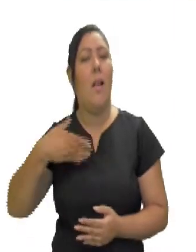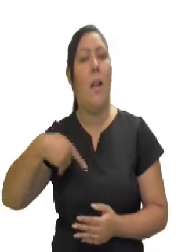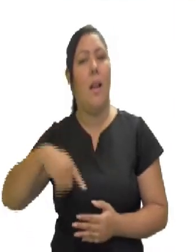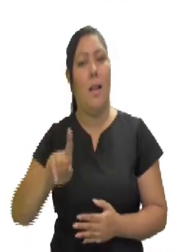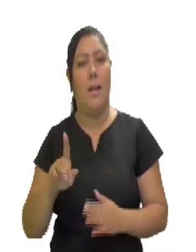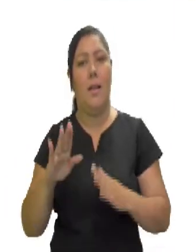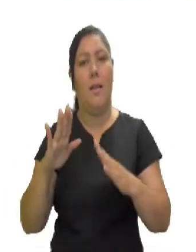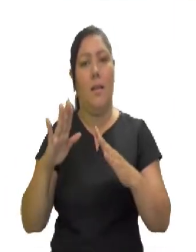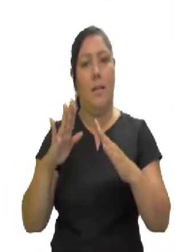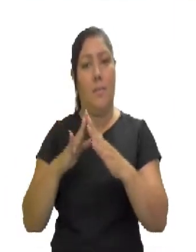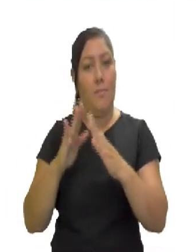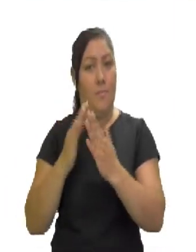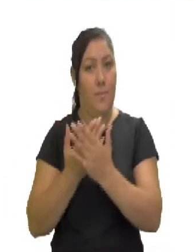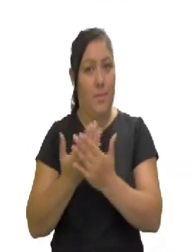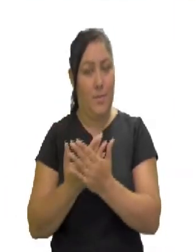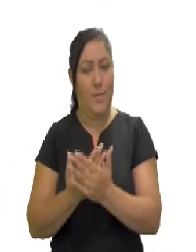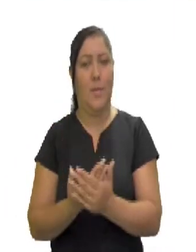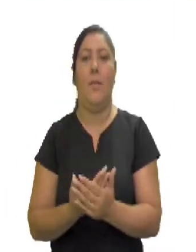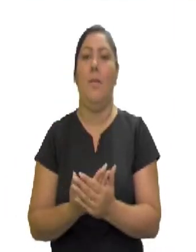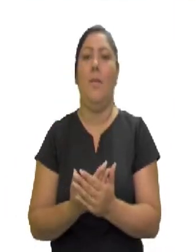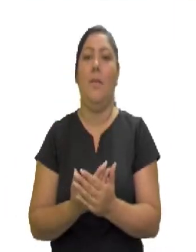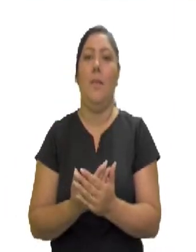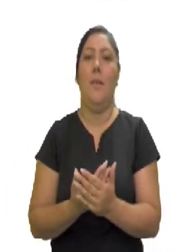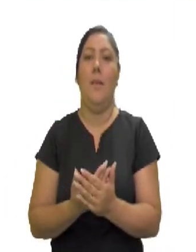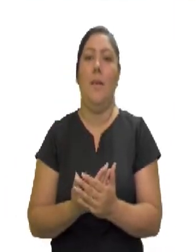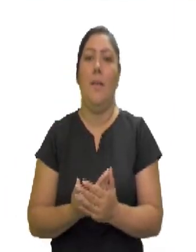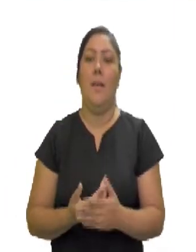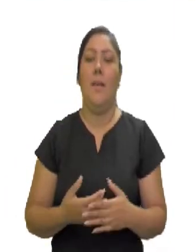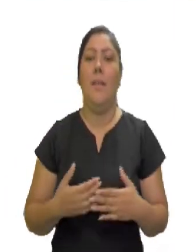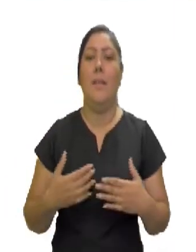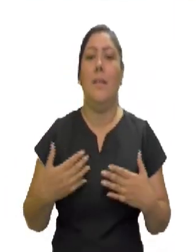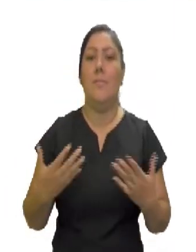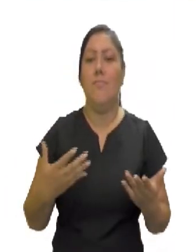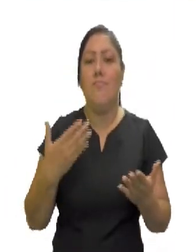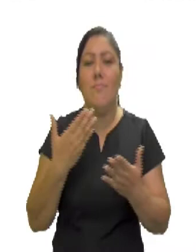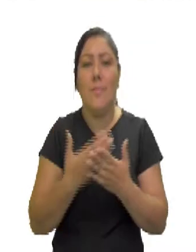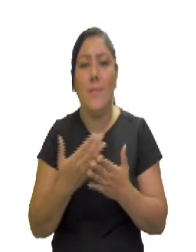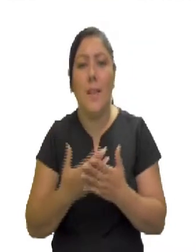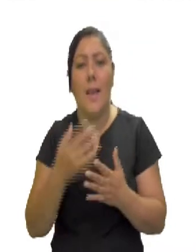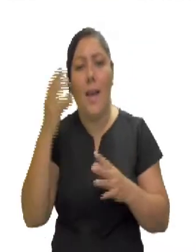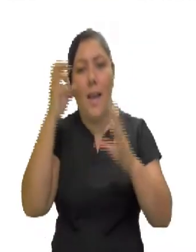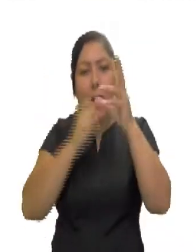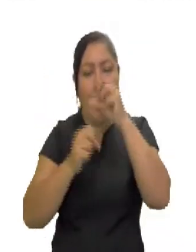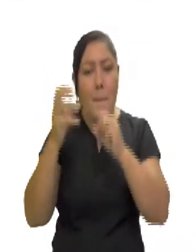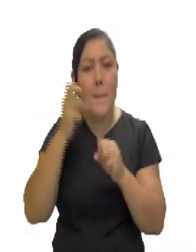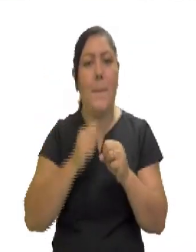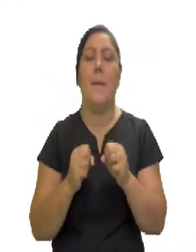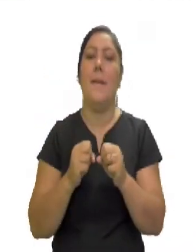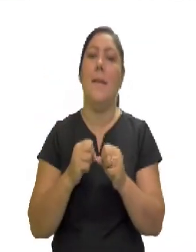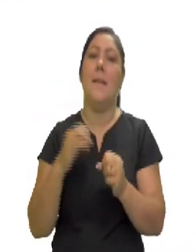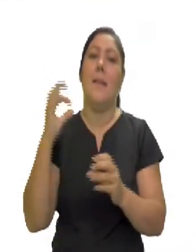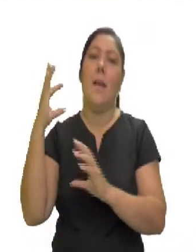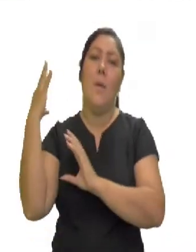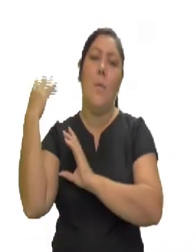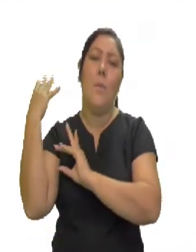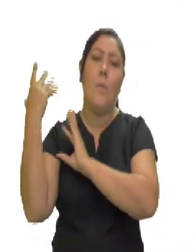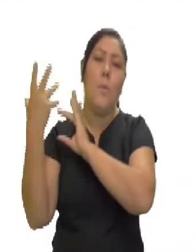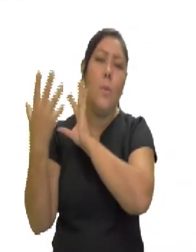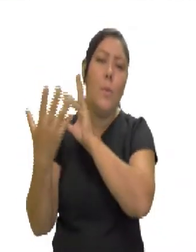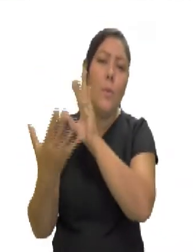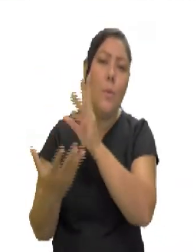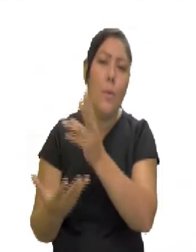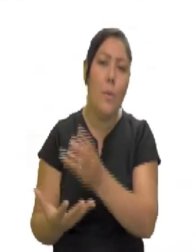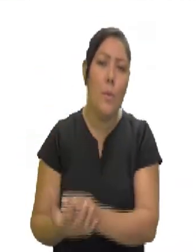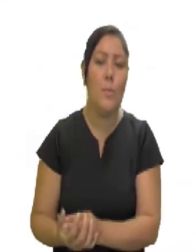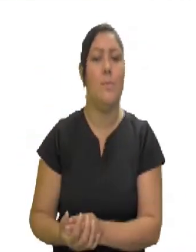viver muitos momentos destes que a gente vai viver aqui agora, que é um momento de revisão, revisar aquilo que a gente